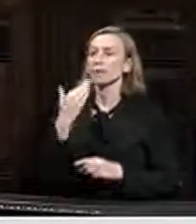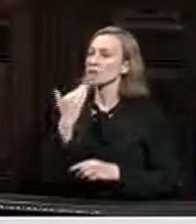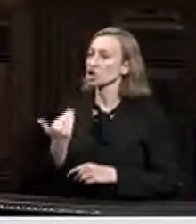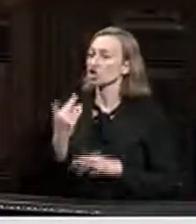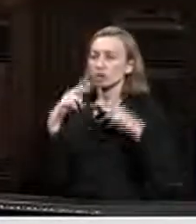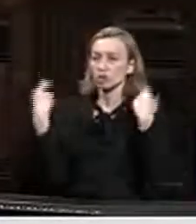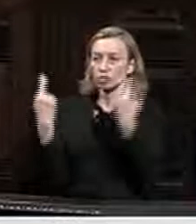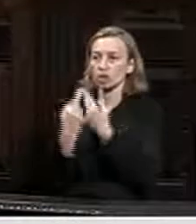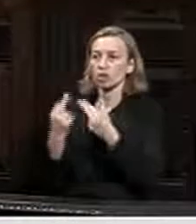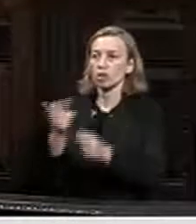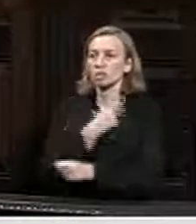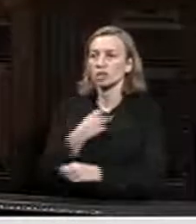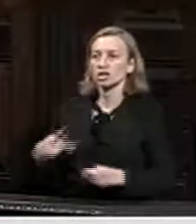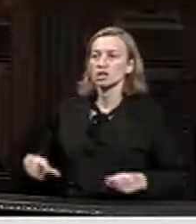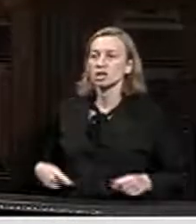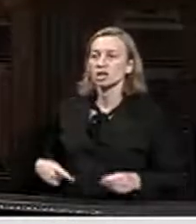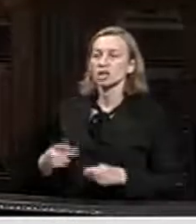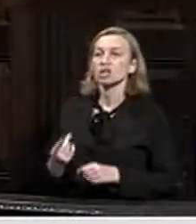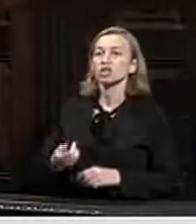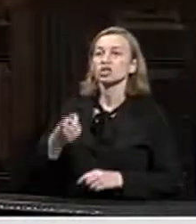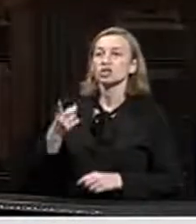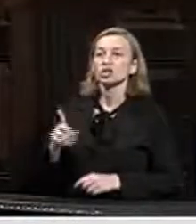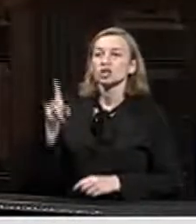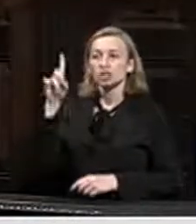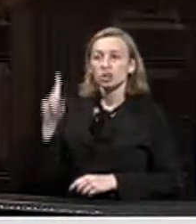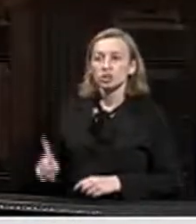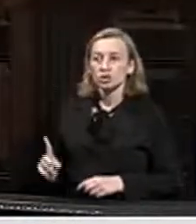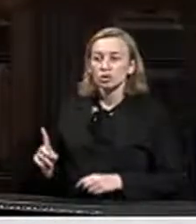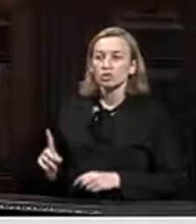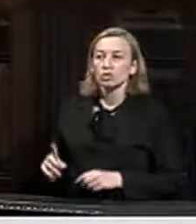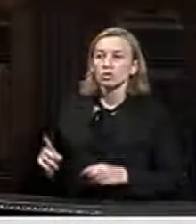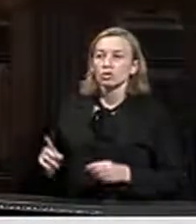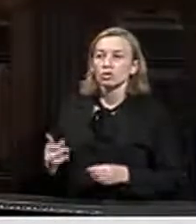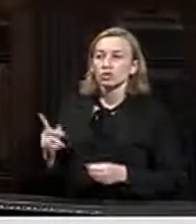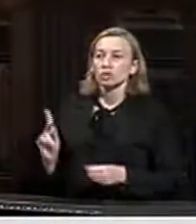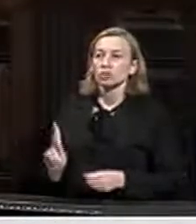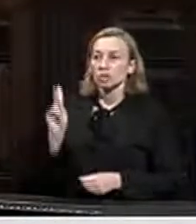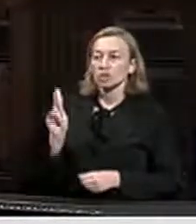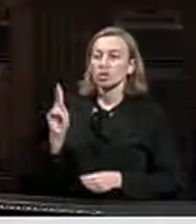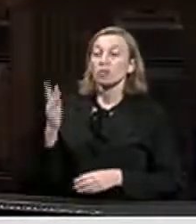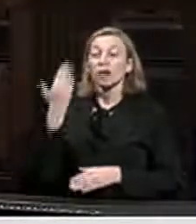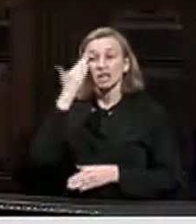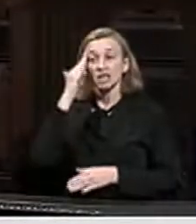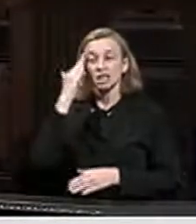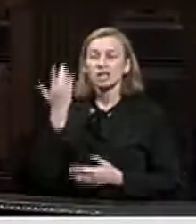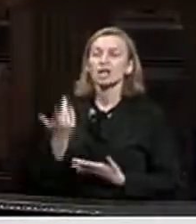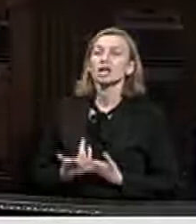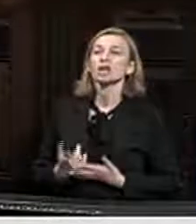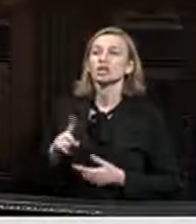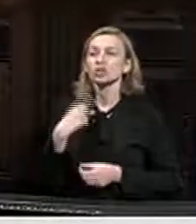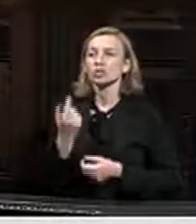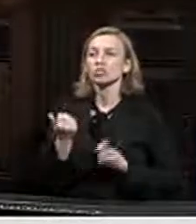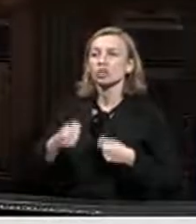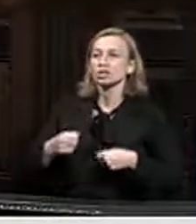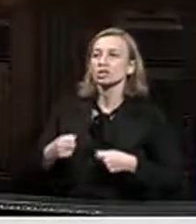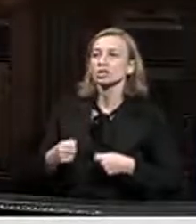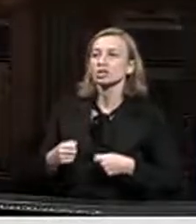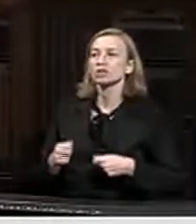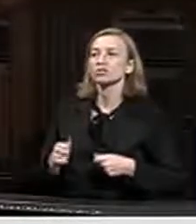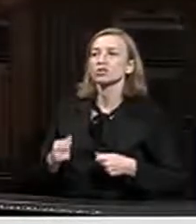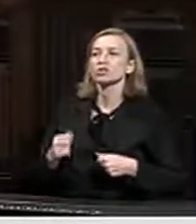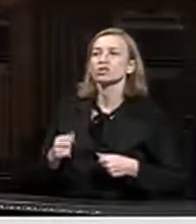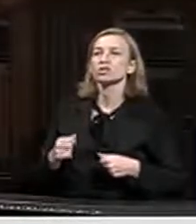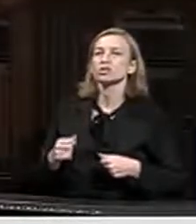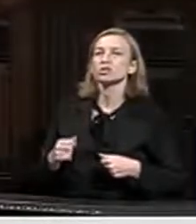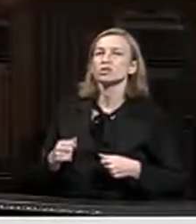audiência ao presidente, diretor-geral da Agência Nacional do Petróleo, para entender, para que ele informe a Assembleia Legislativa